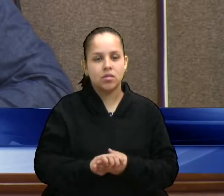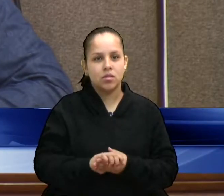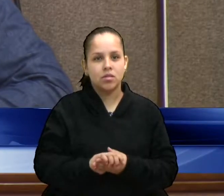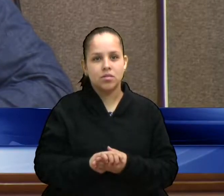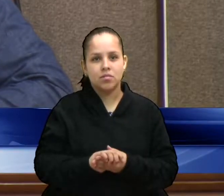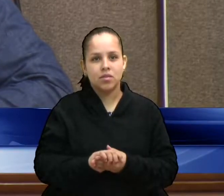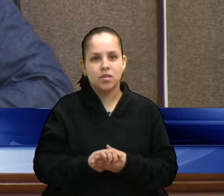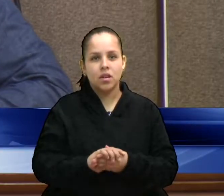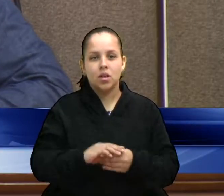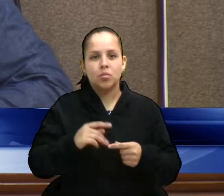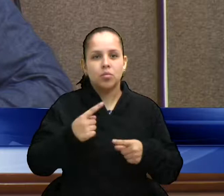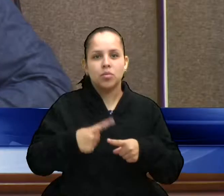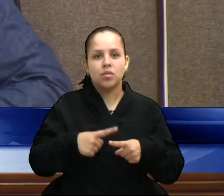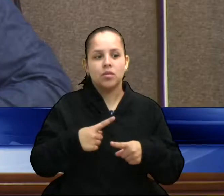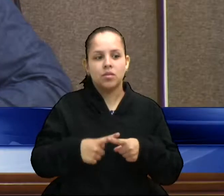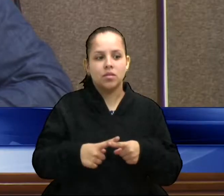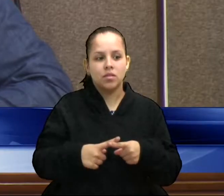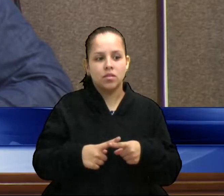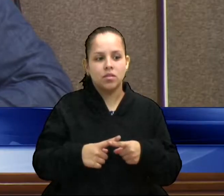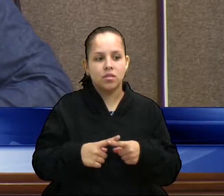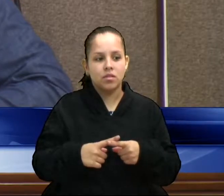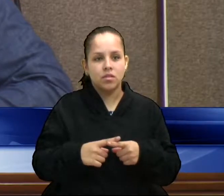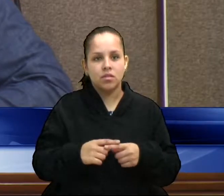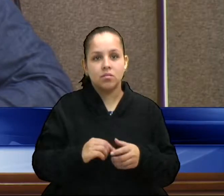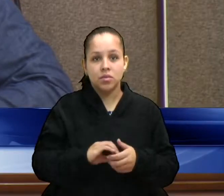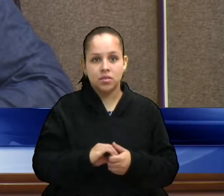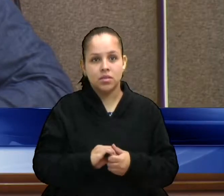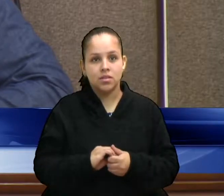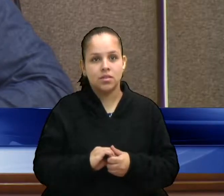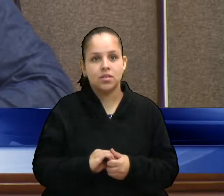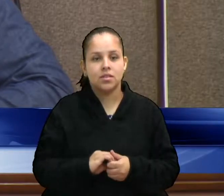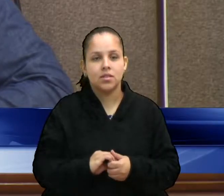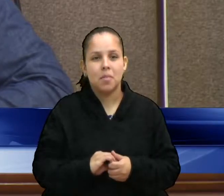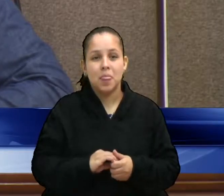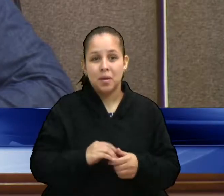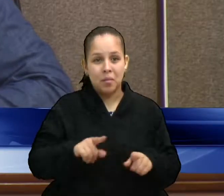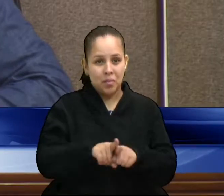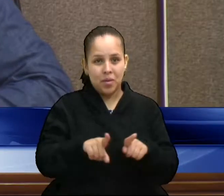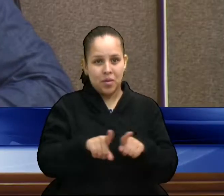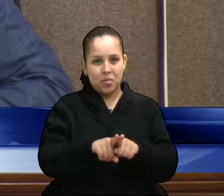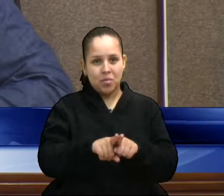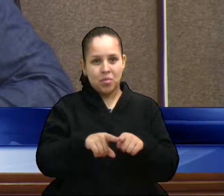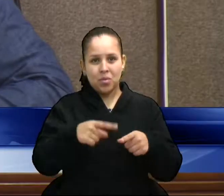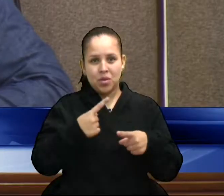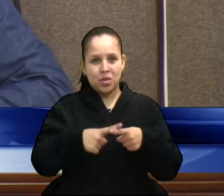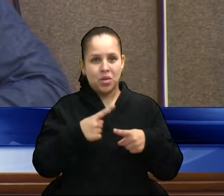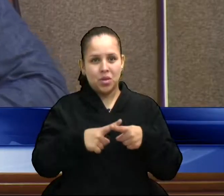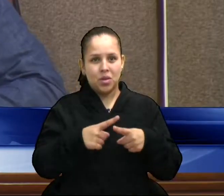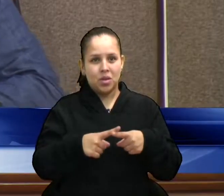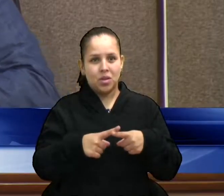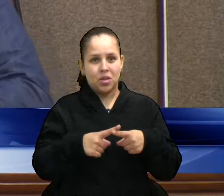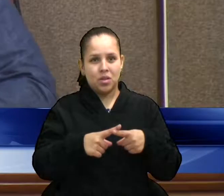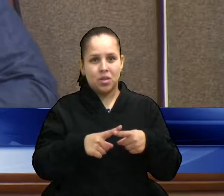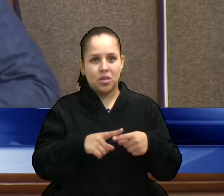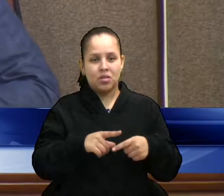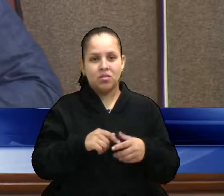exigência sob júdice. Circunstância que conduz, inclusive, à conclusão de direcionamento do